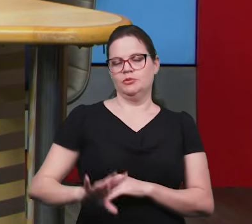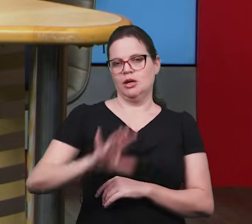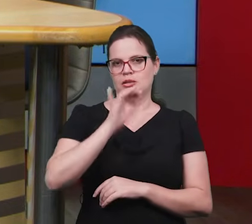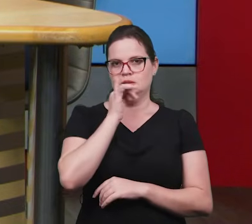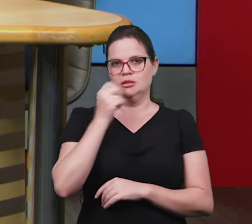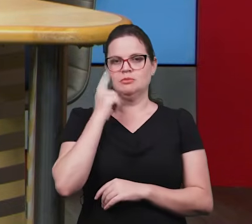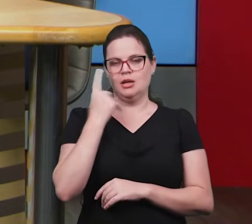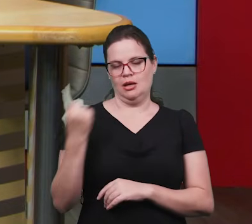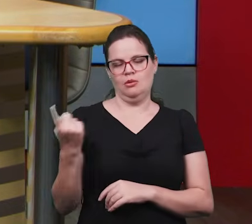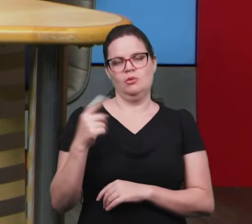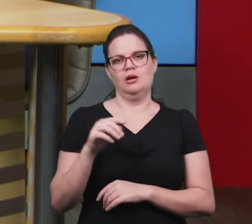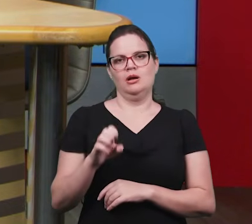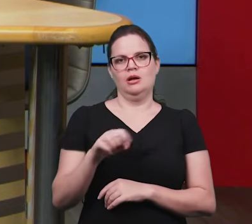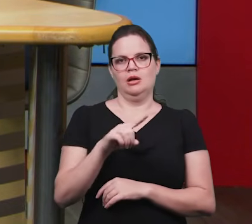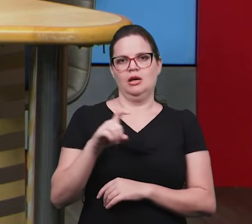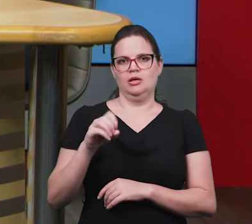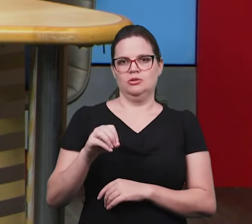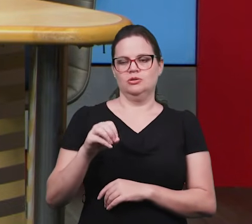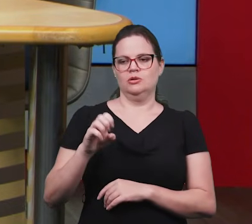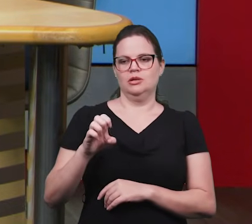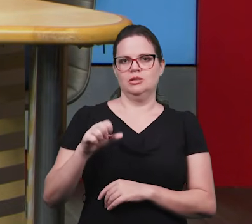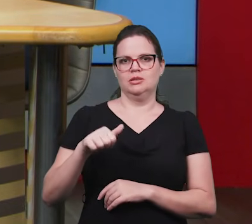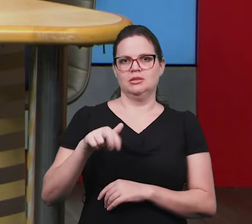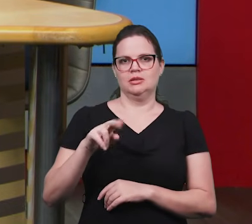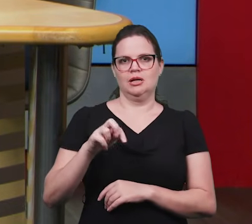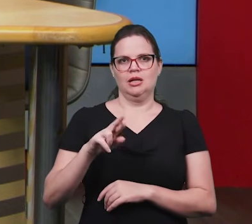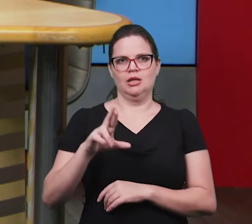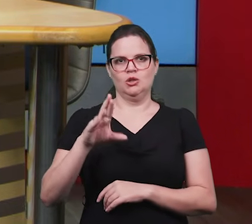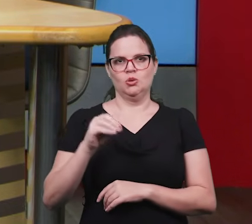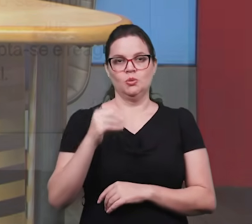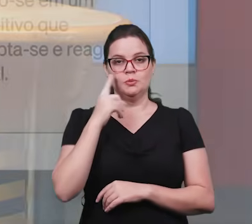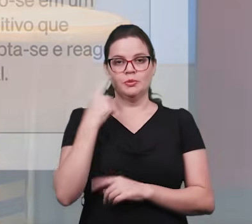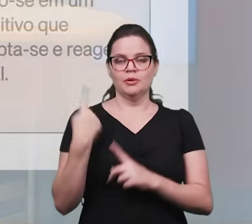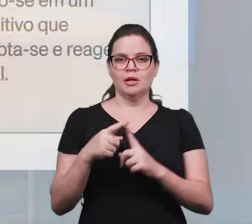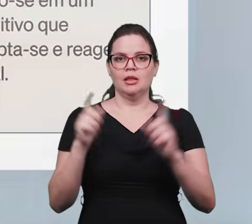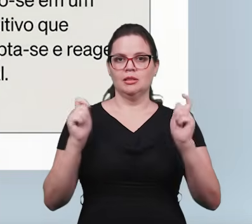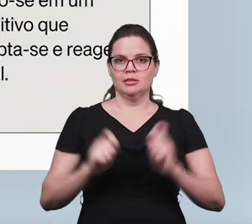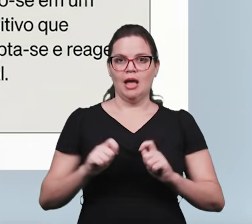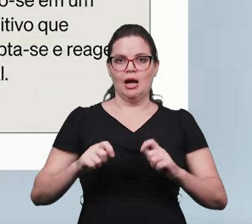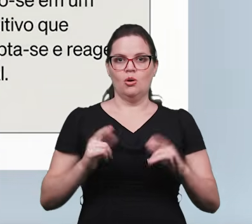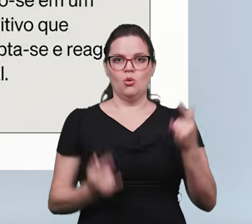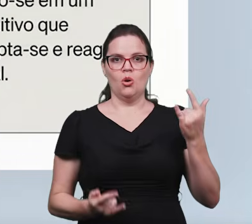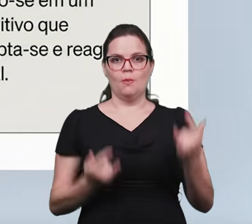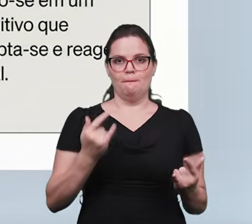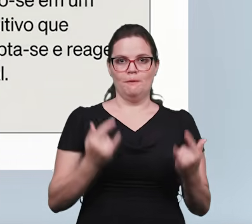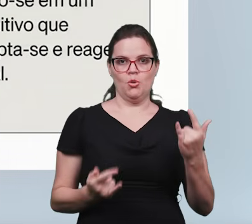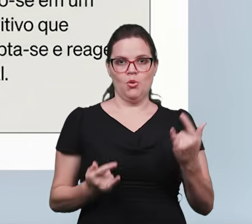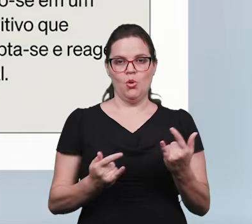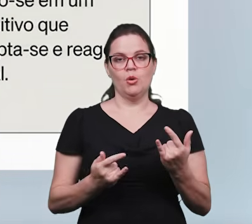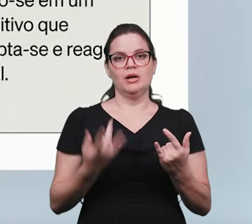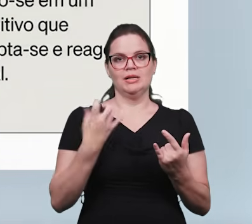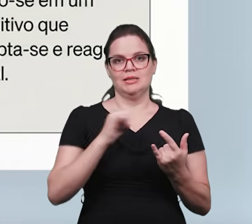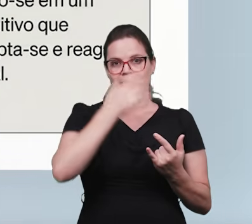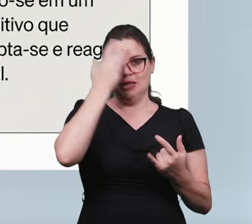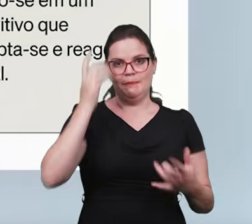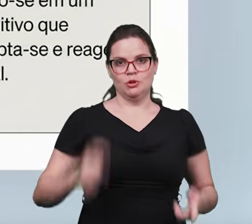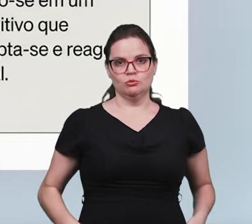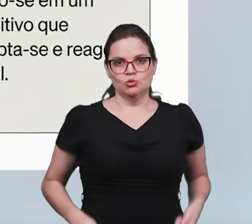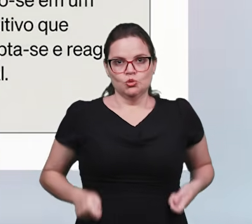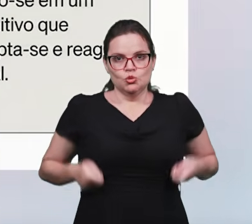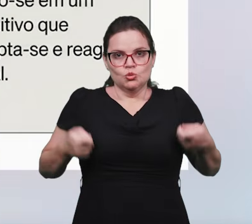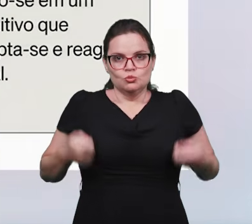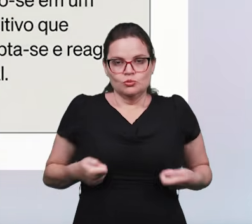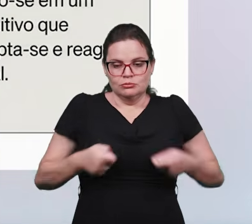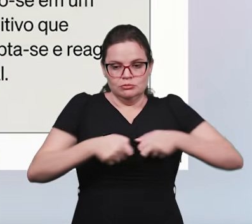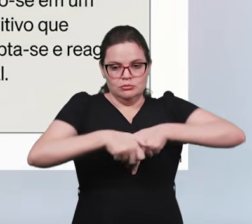Um exemplo disso é o exoesqueleto. O exoesqueleto está dentro desse conjunto ali que está marcado. Porque eu consegui trazer um ganho físico para a